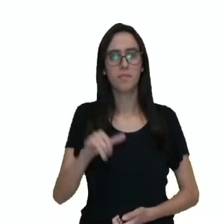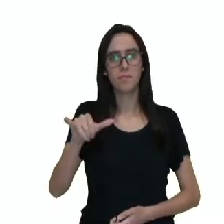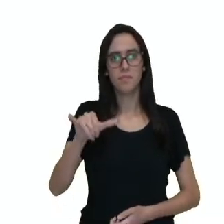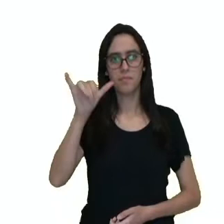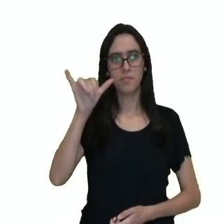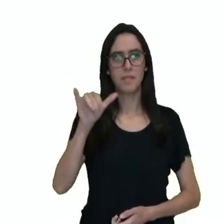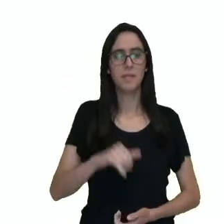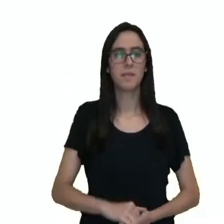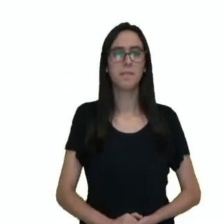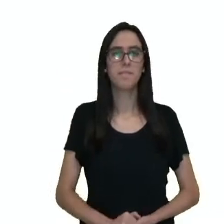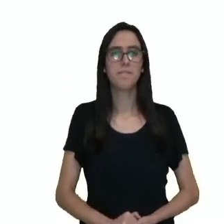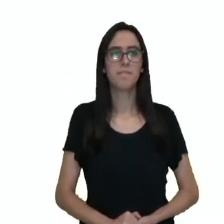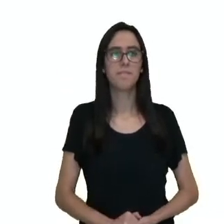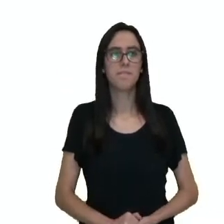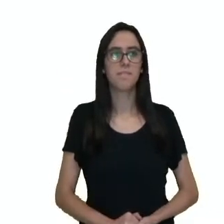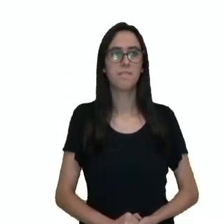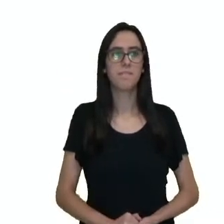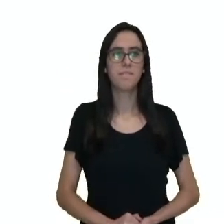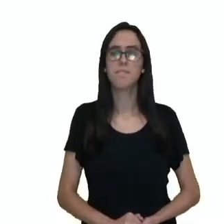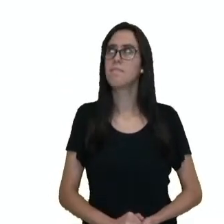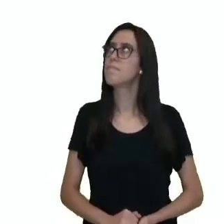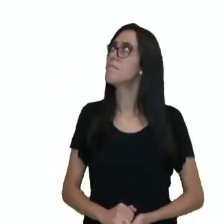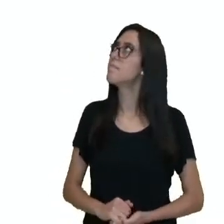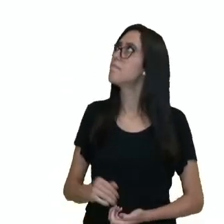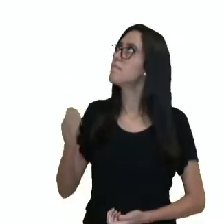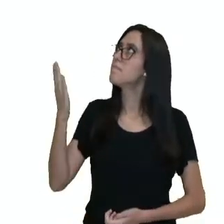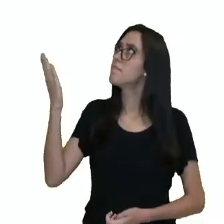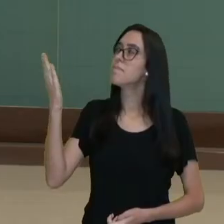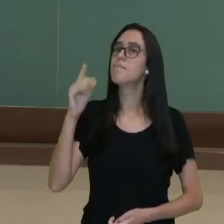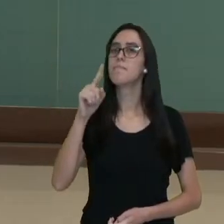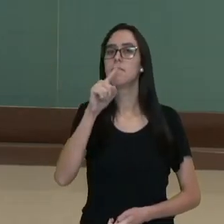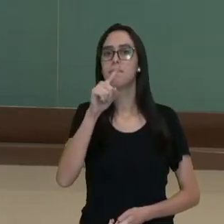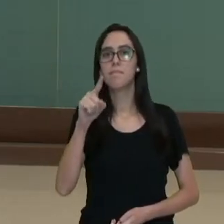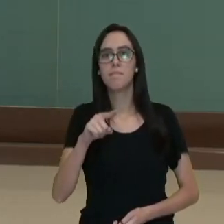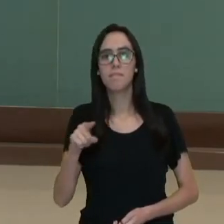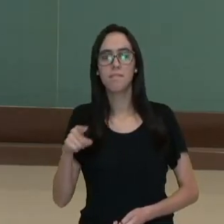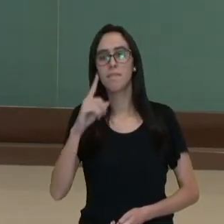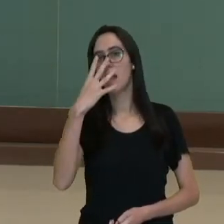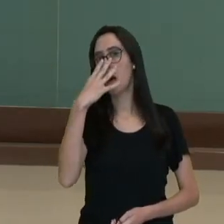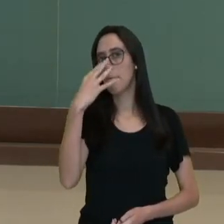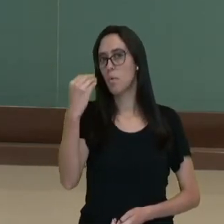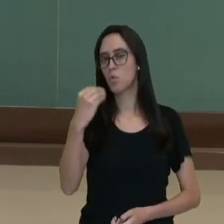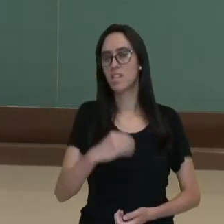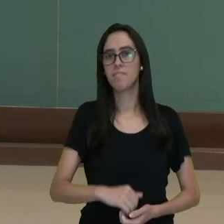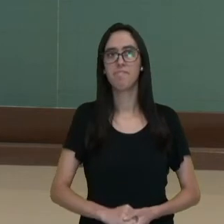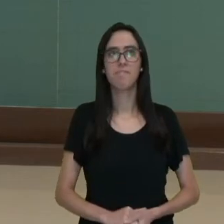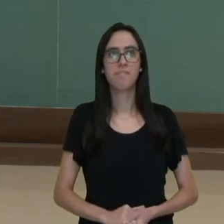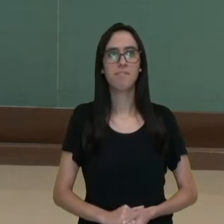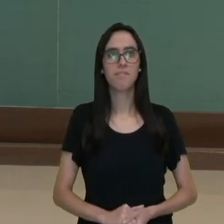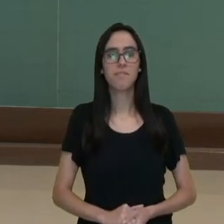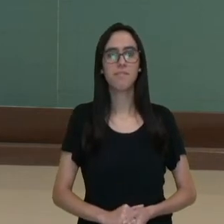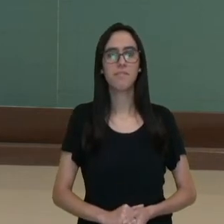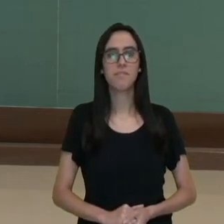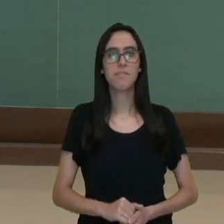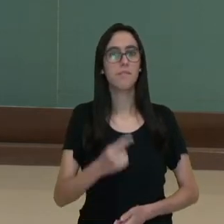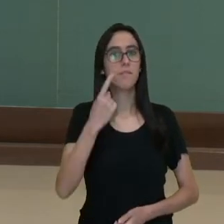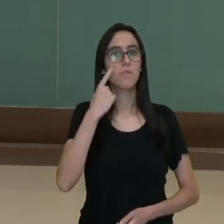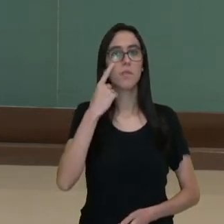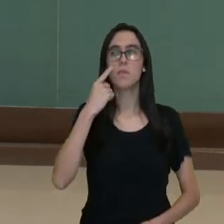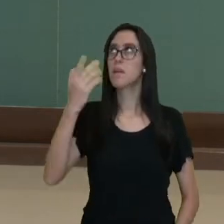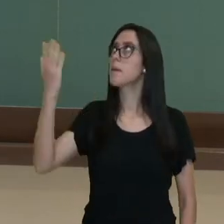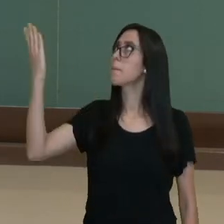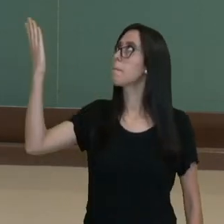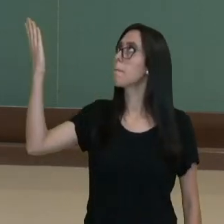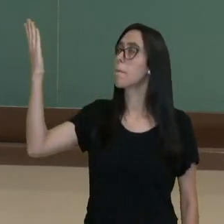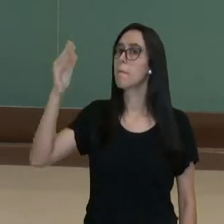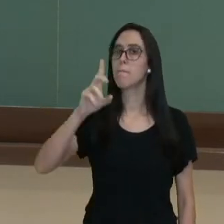yo-yo. E la Z, né? De zorro, que é raposa, tá? Observem aí, atenção,